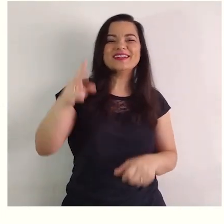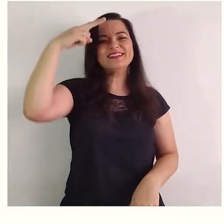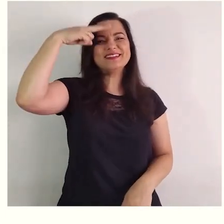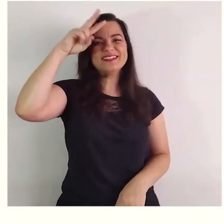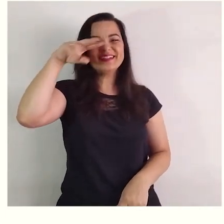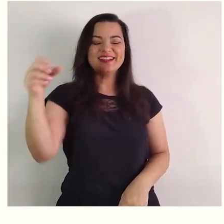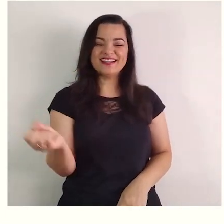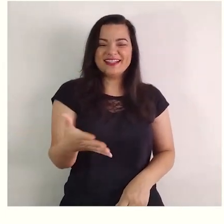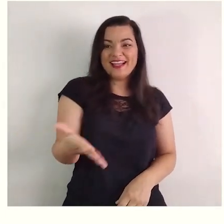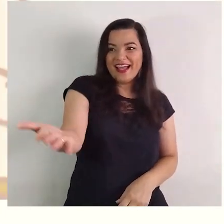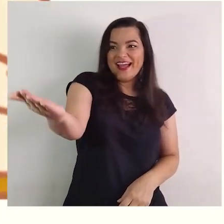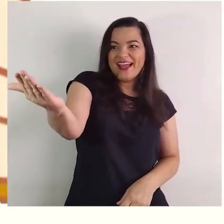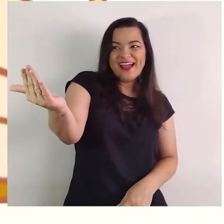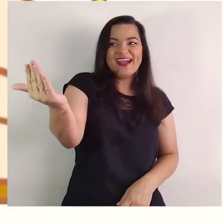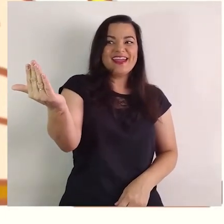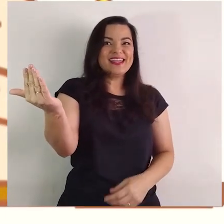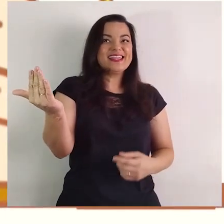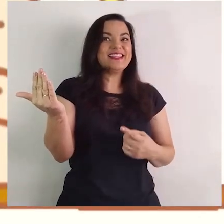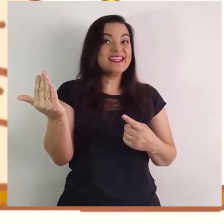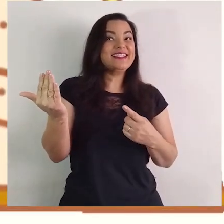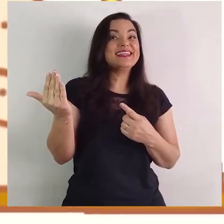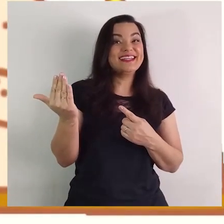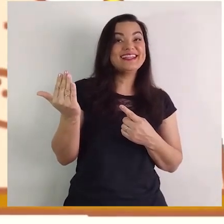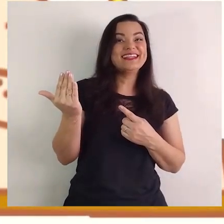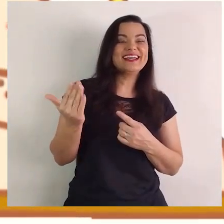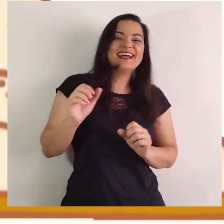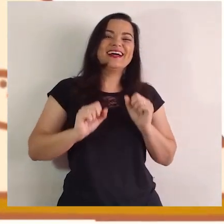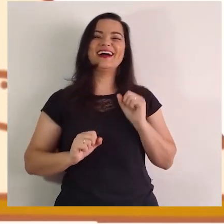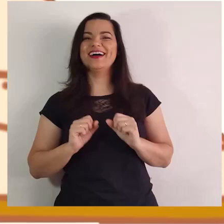E vem uma história aí.